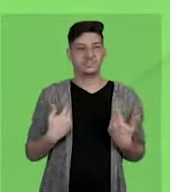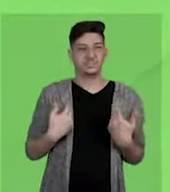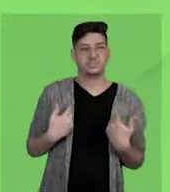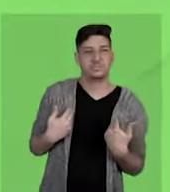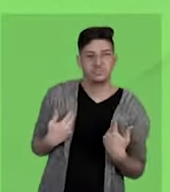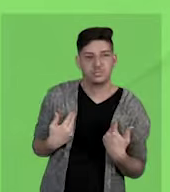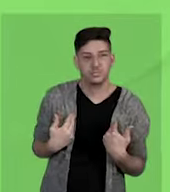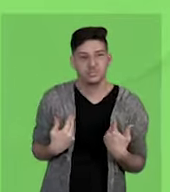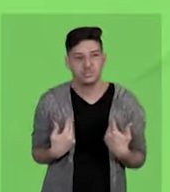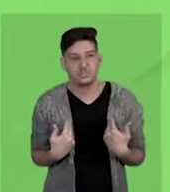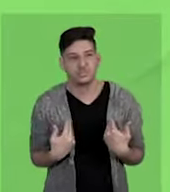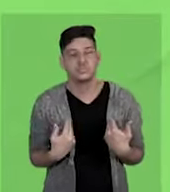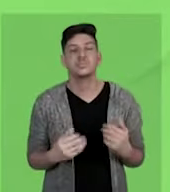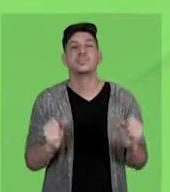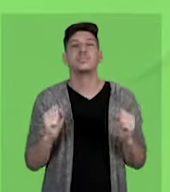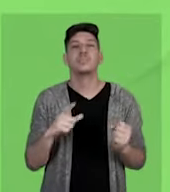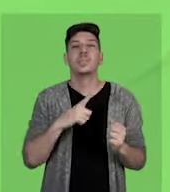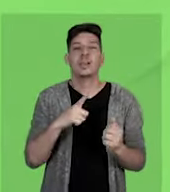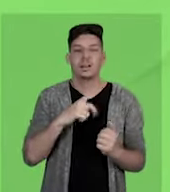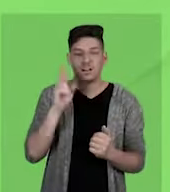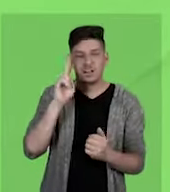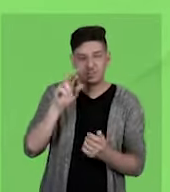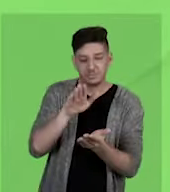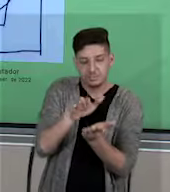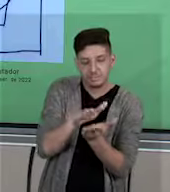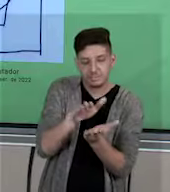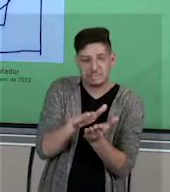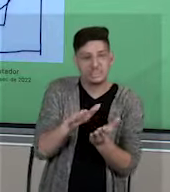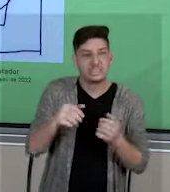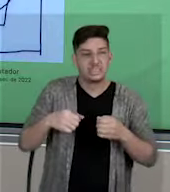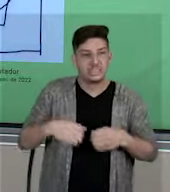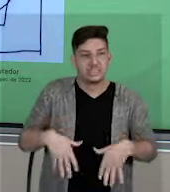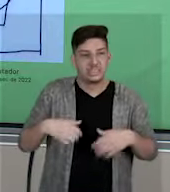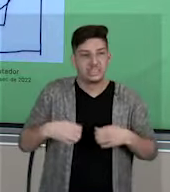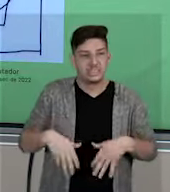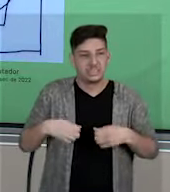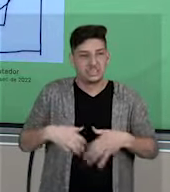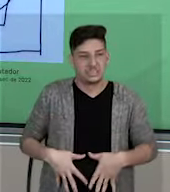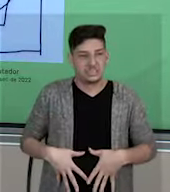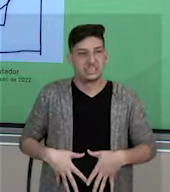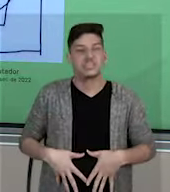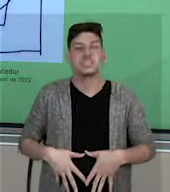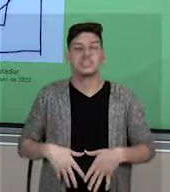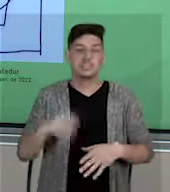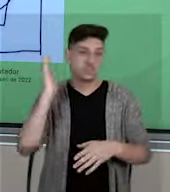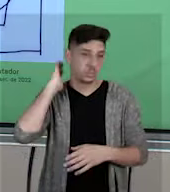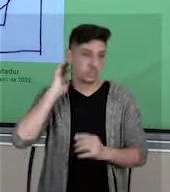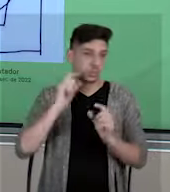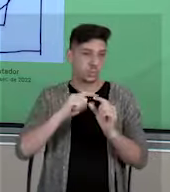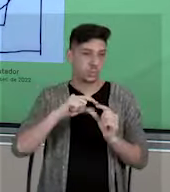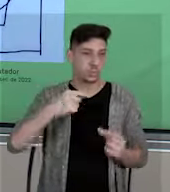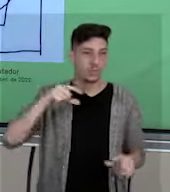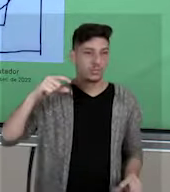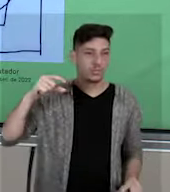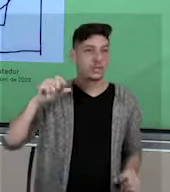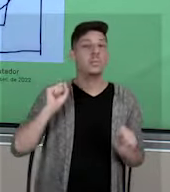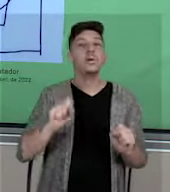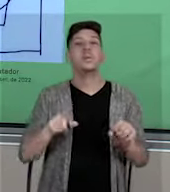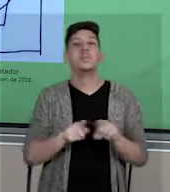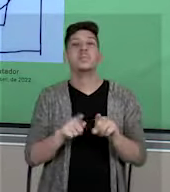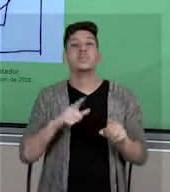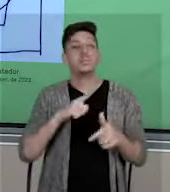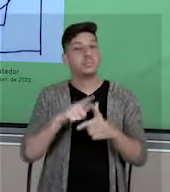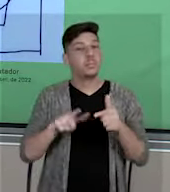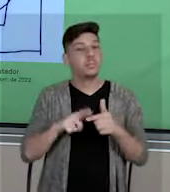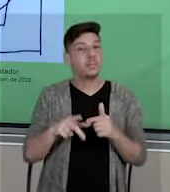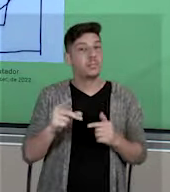como eu falei, pode comprimir lá a saída dos nervos na coluna vertebral da gente e pode causar danos permanentes a